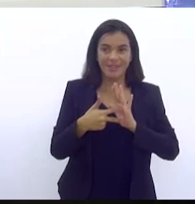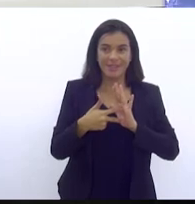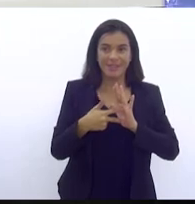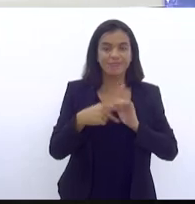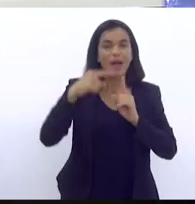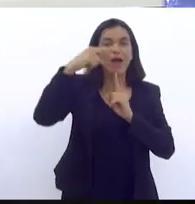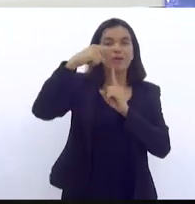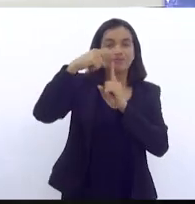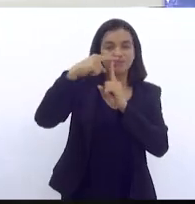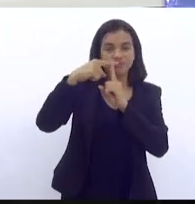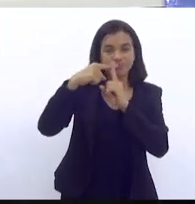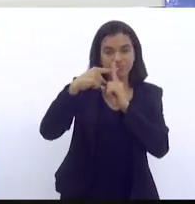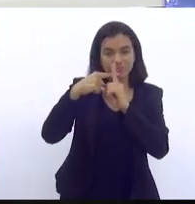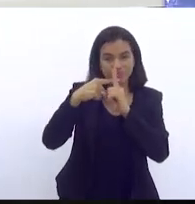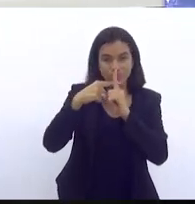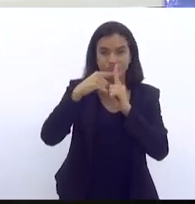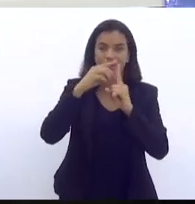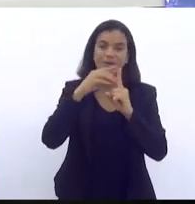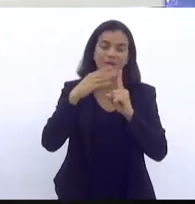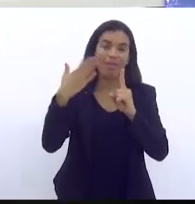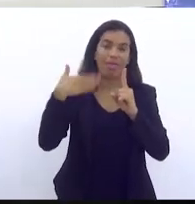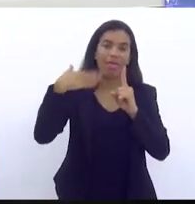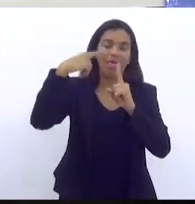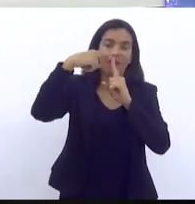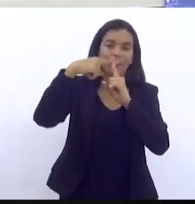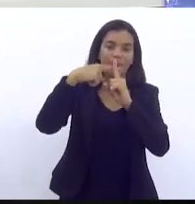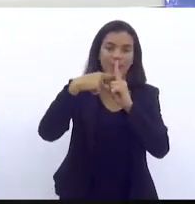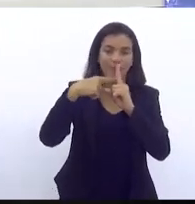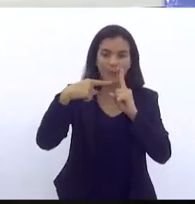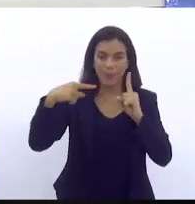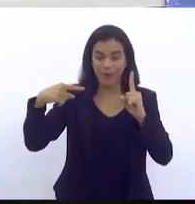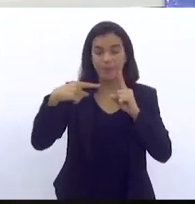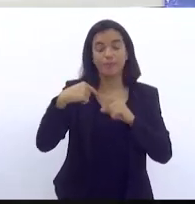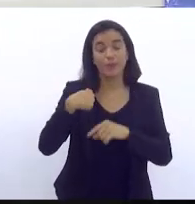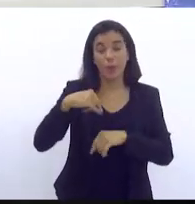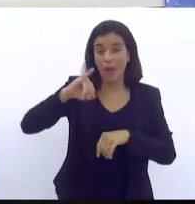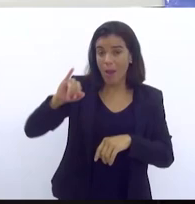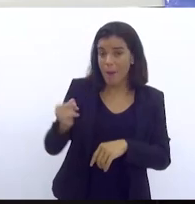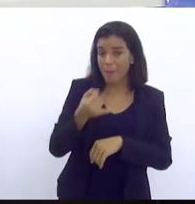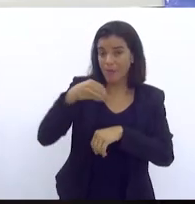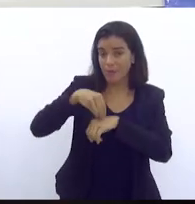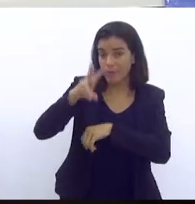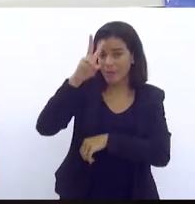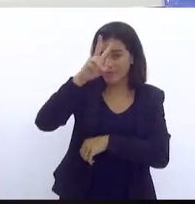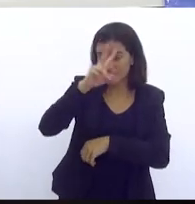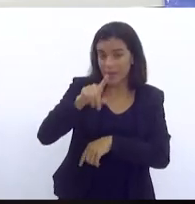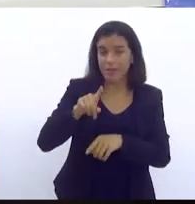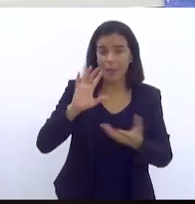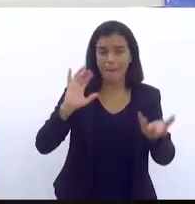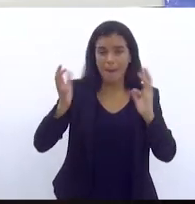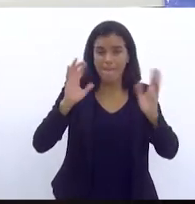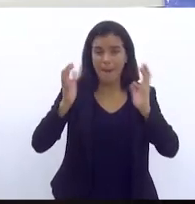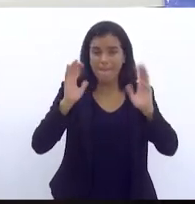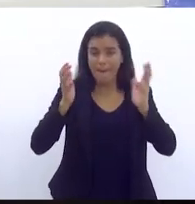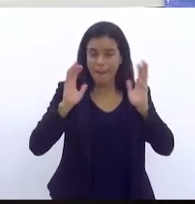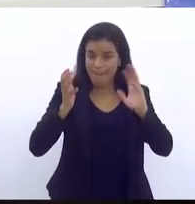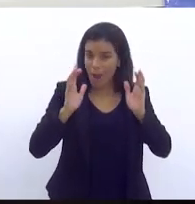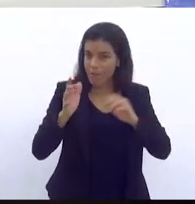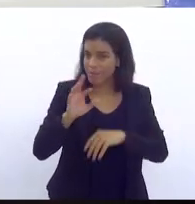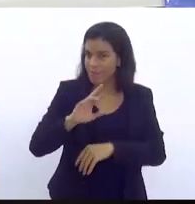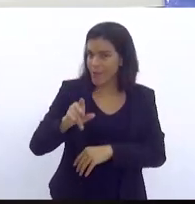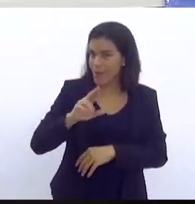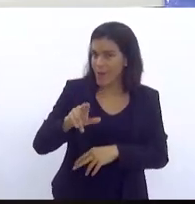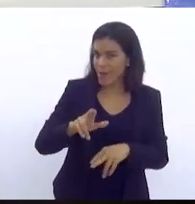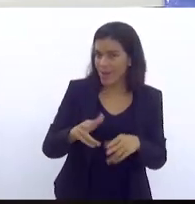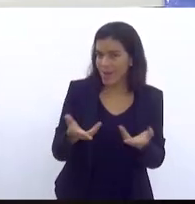ferramenta que a gente tem numa situação dessas então aproveito para lembrar que as mudanças climáticas não foram